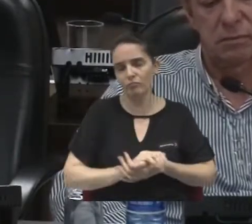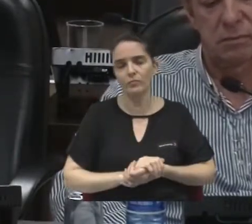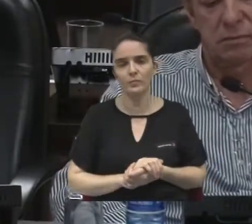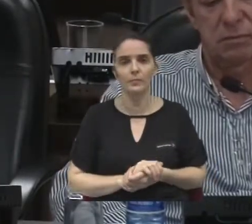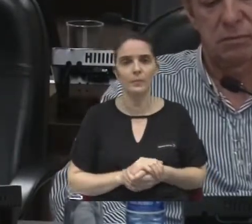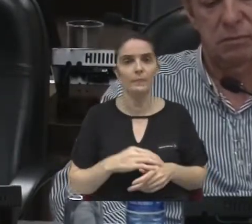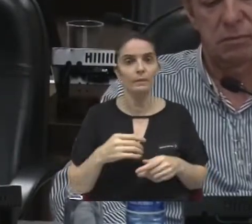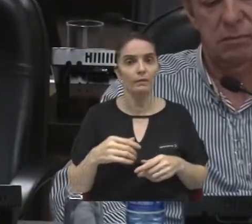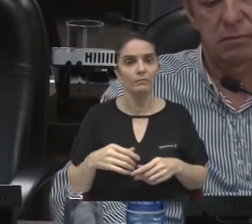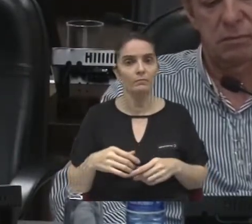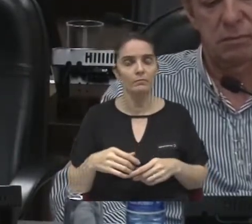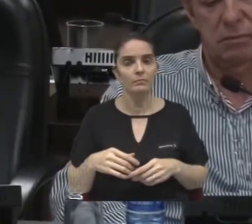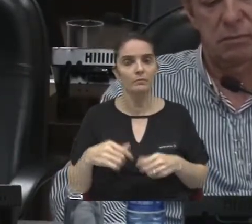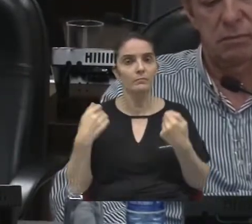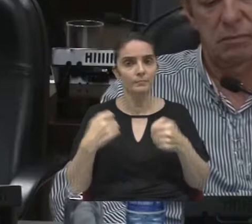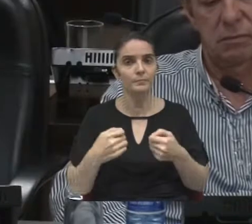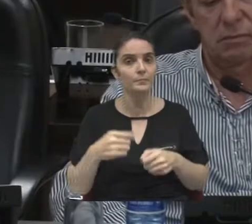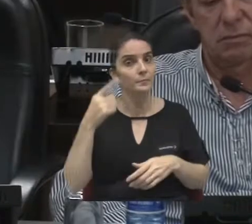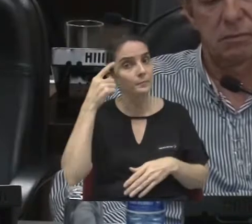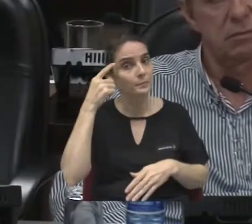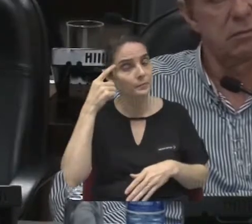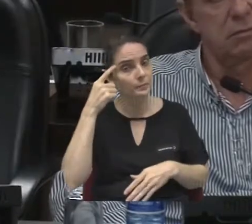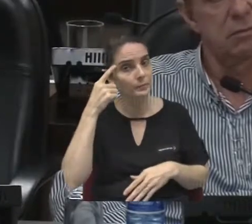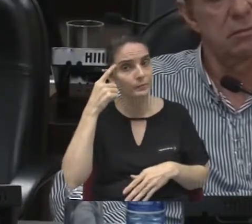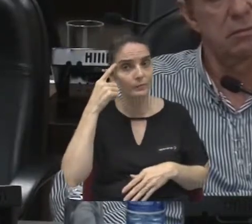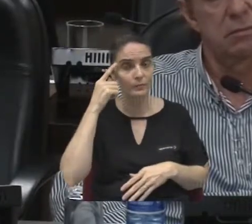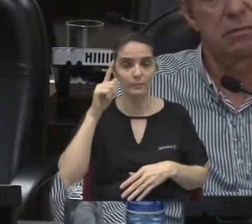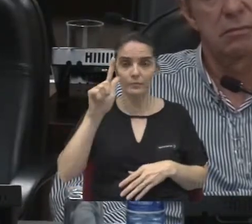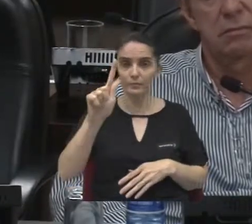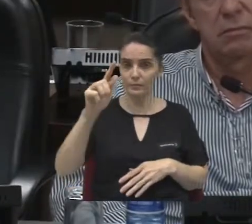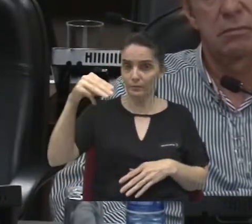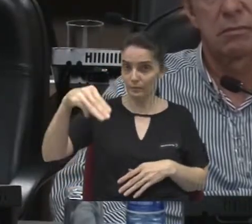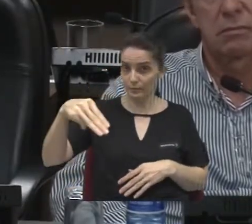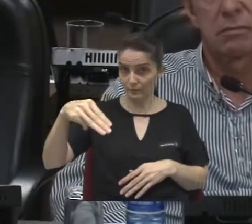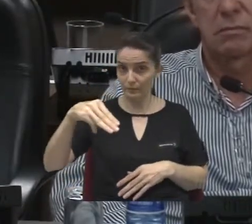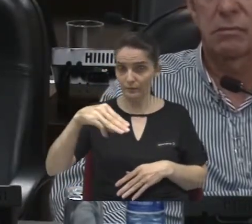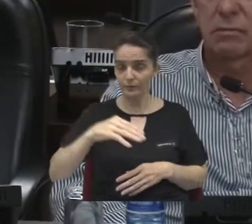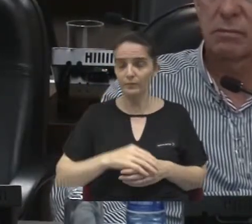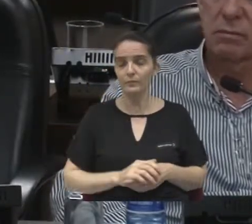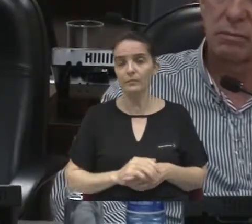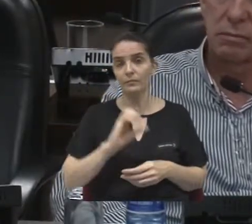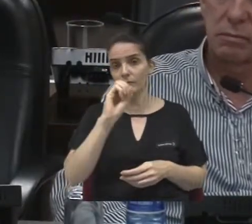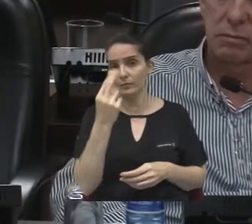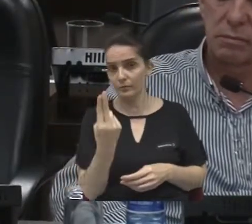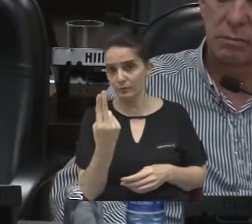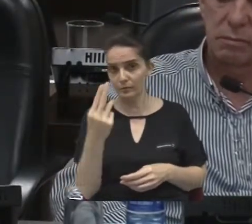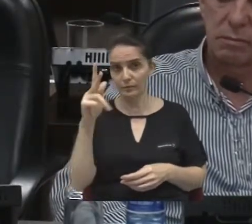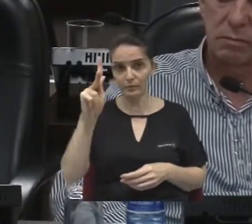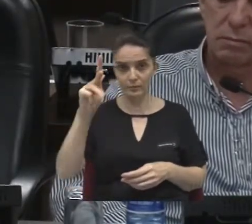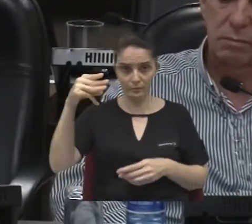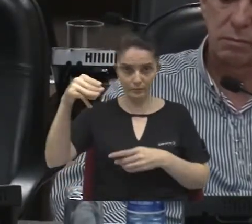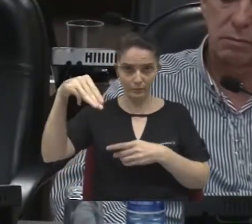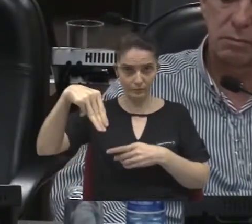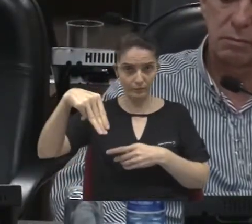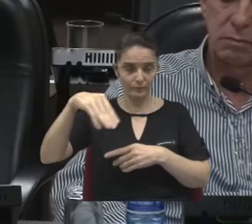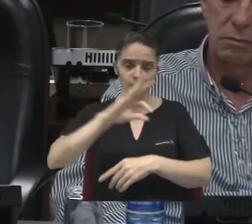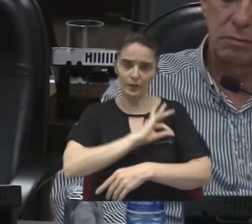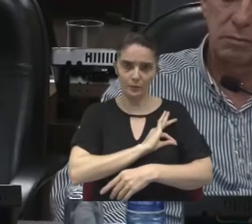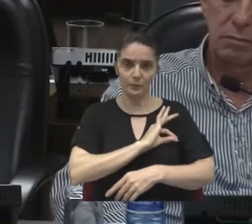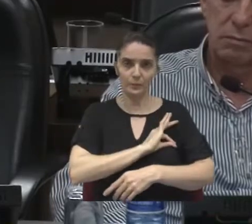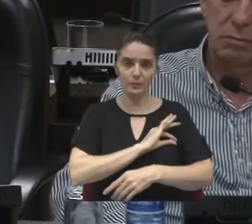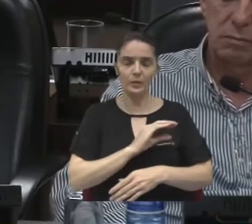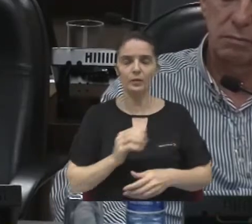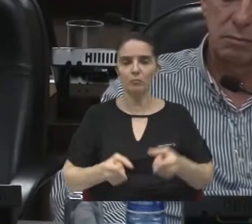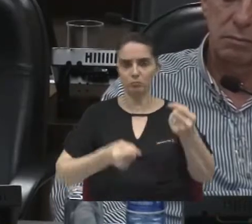em ter ou um guarda municipal, ou a PM, um carro